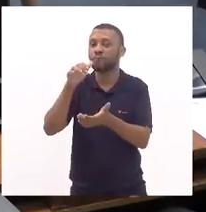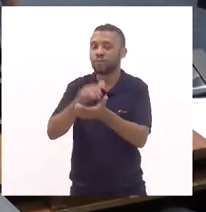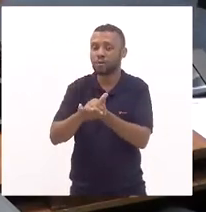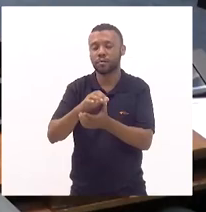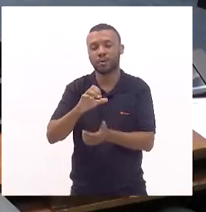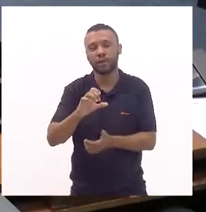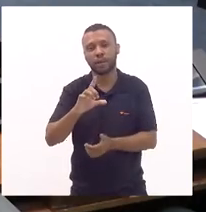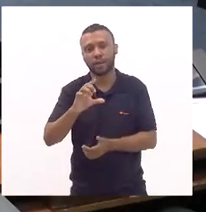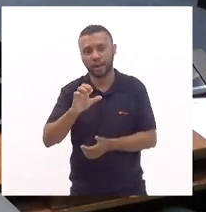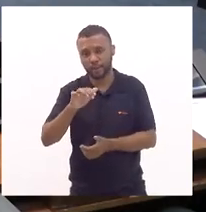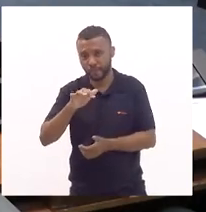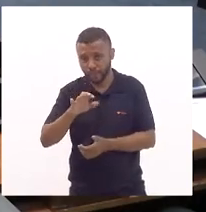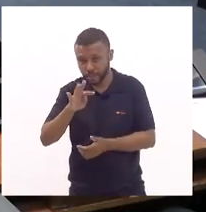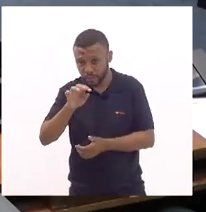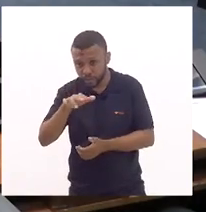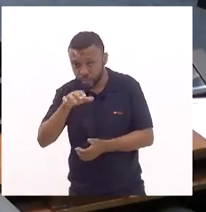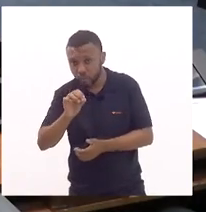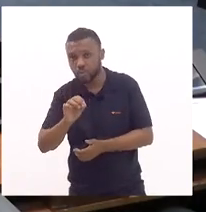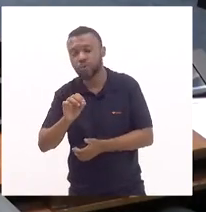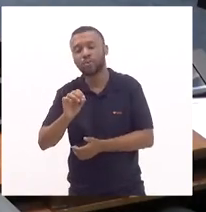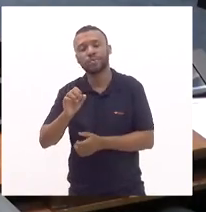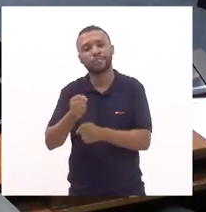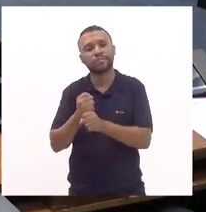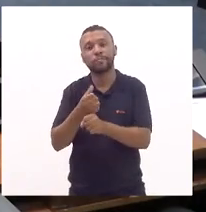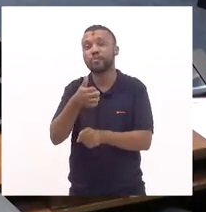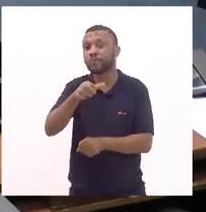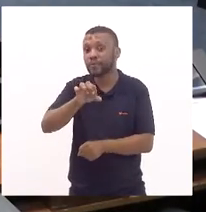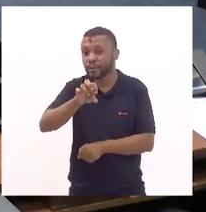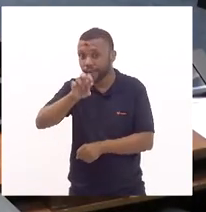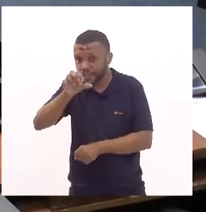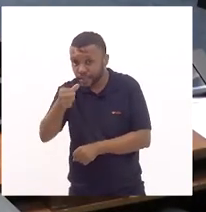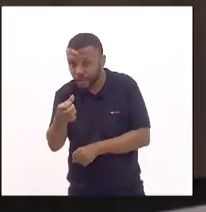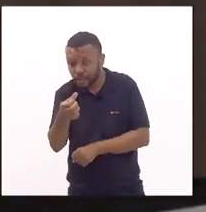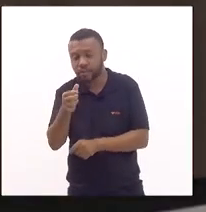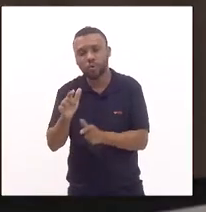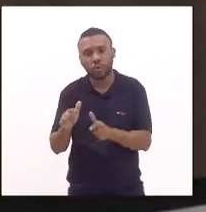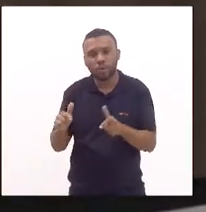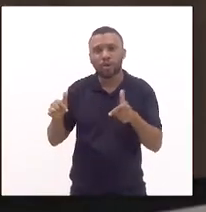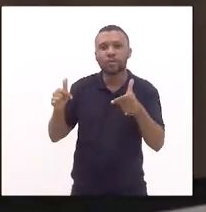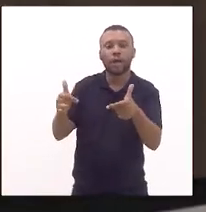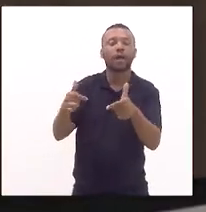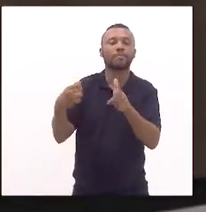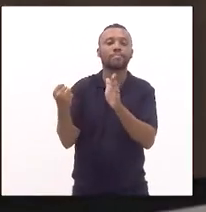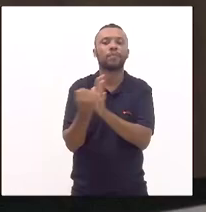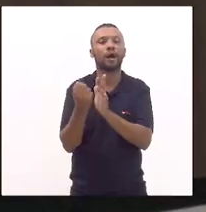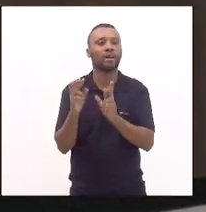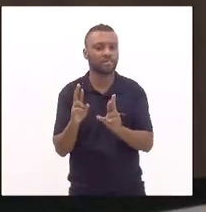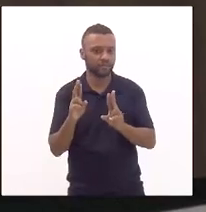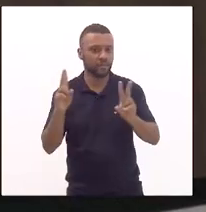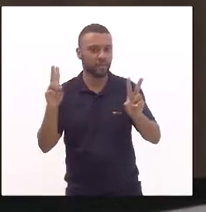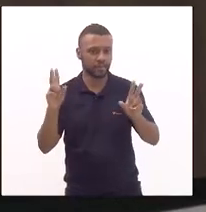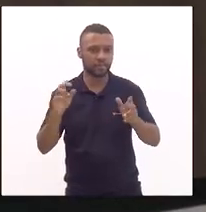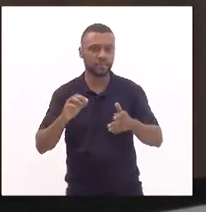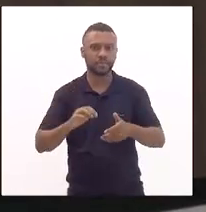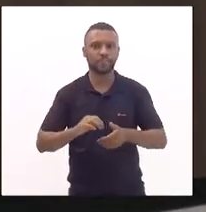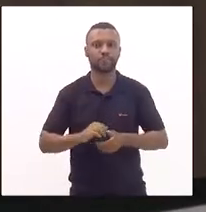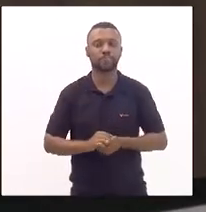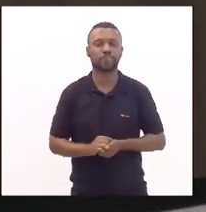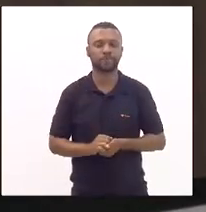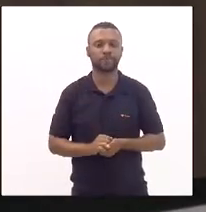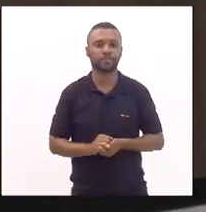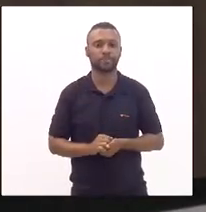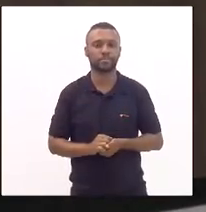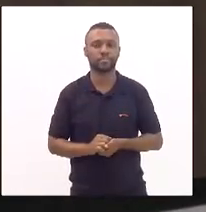Quelé, desde 1956, fizeram a diferença para e